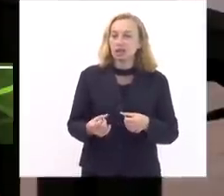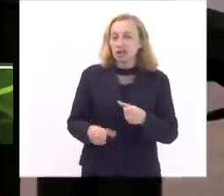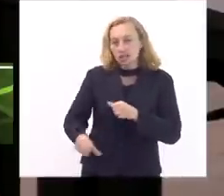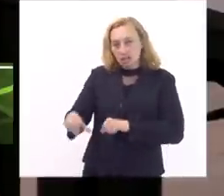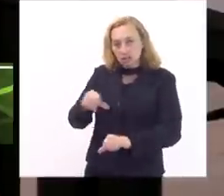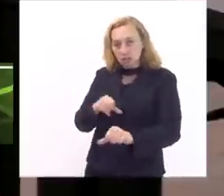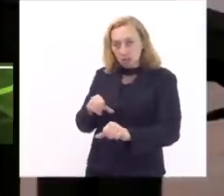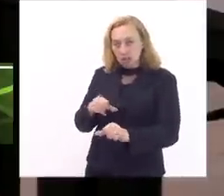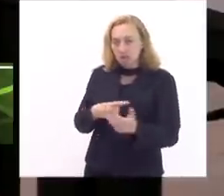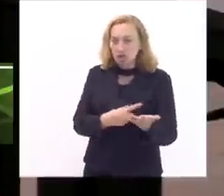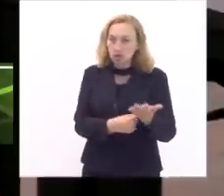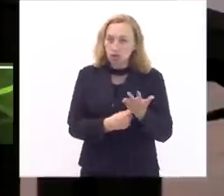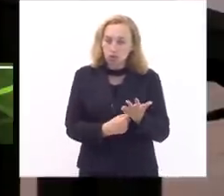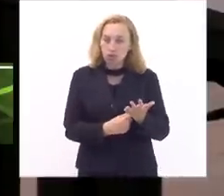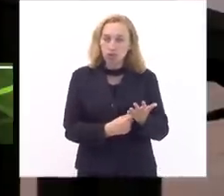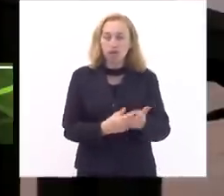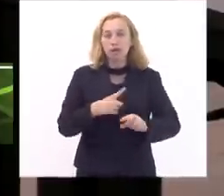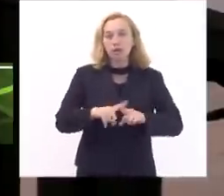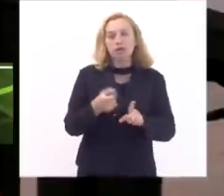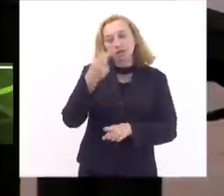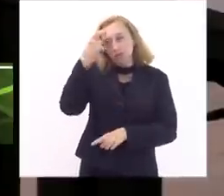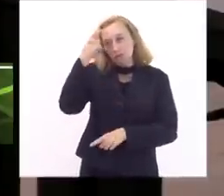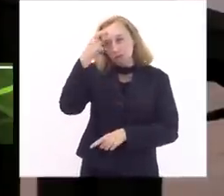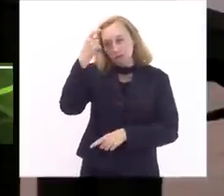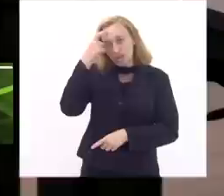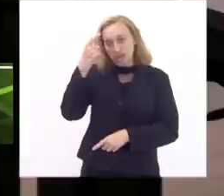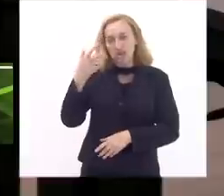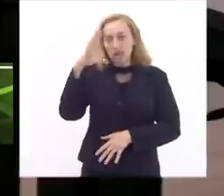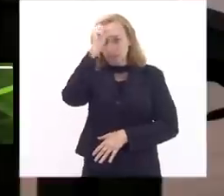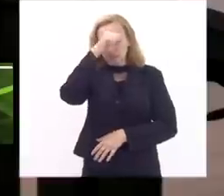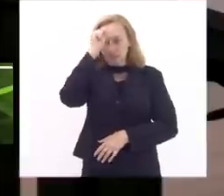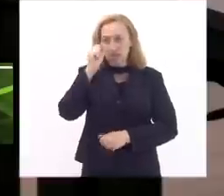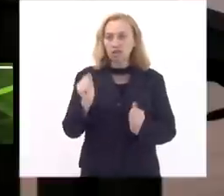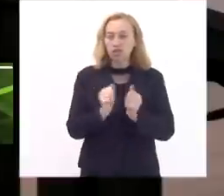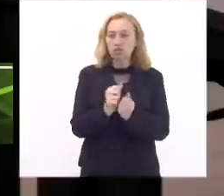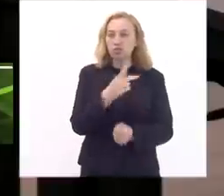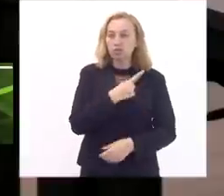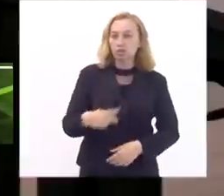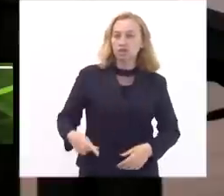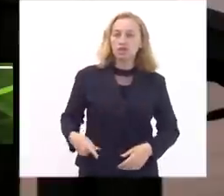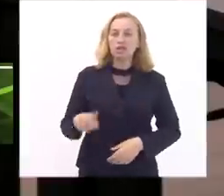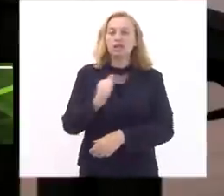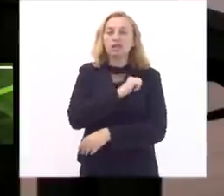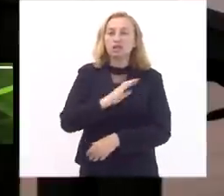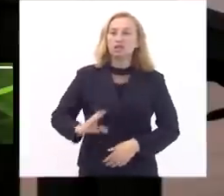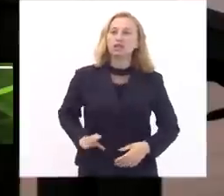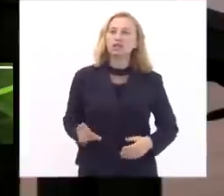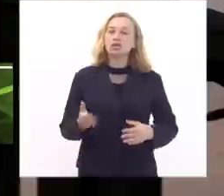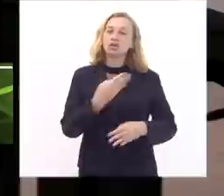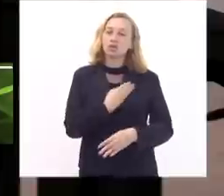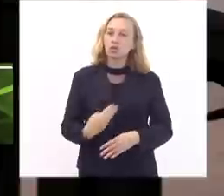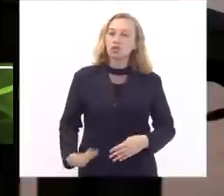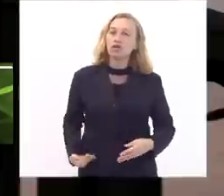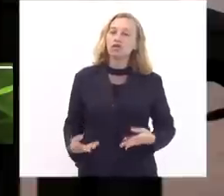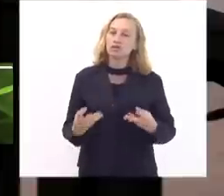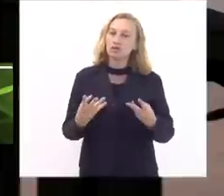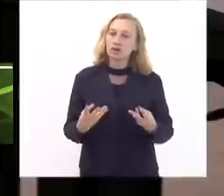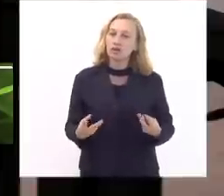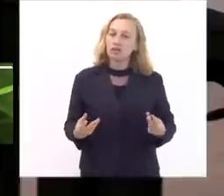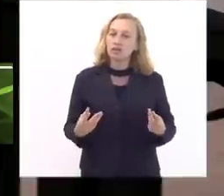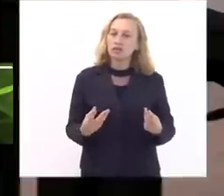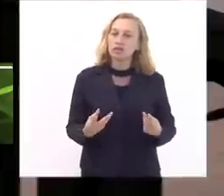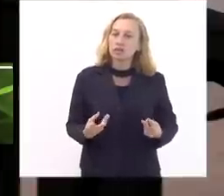uma vez, com consenso, que eu aprendi a ter junto com o nosso presidente, André Siciliano, que o governo faça uma ponderação e